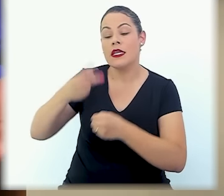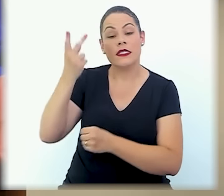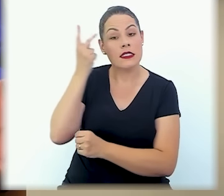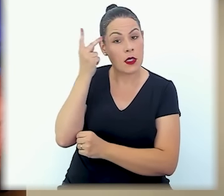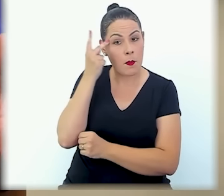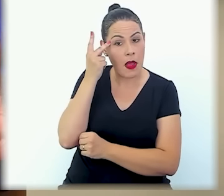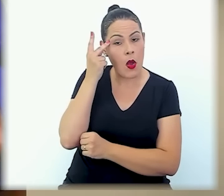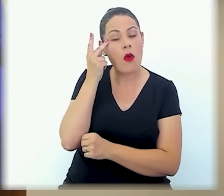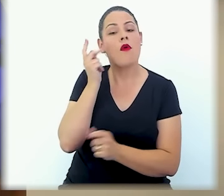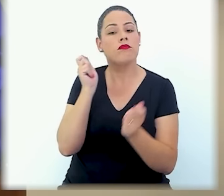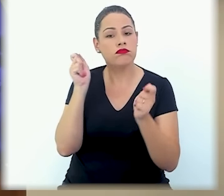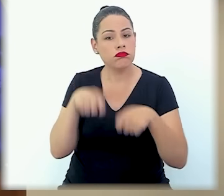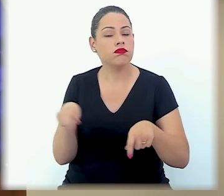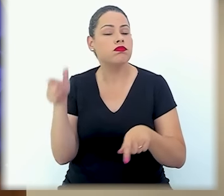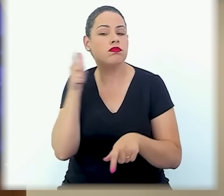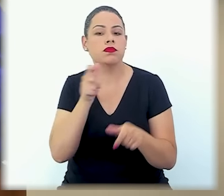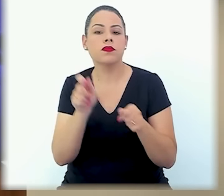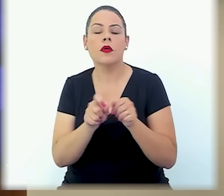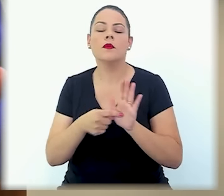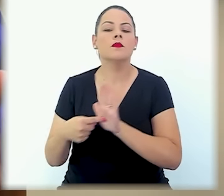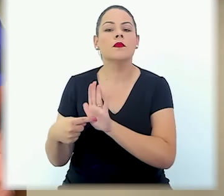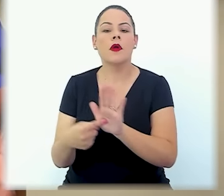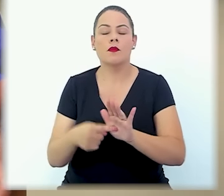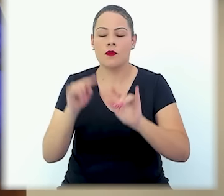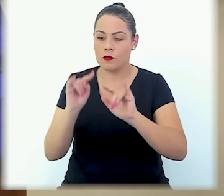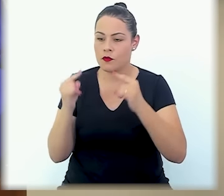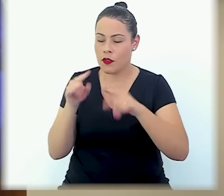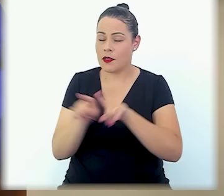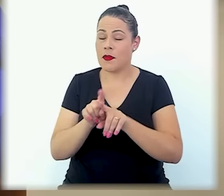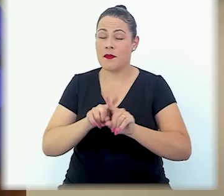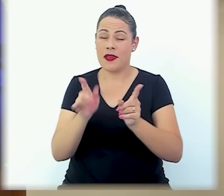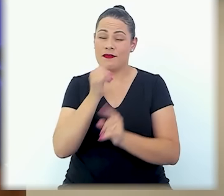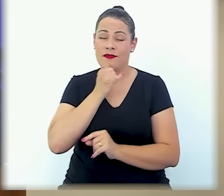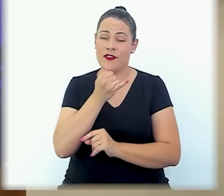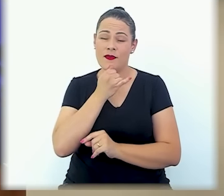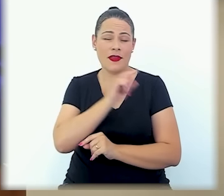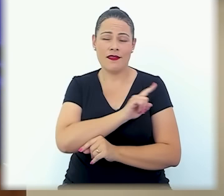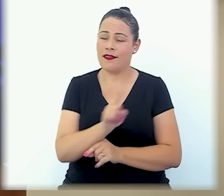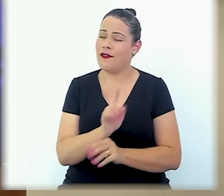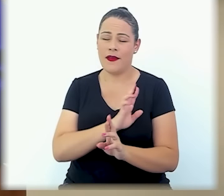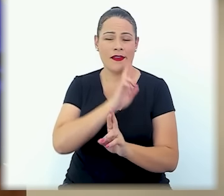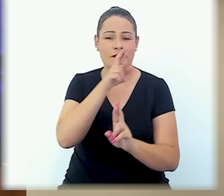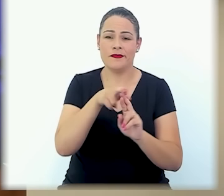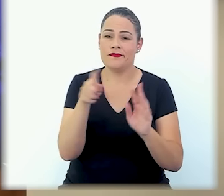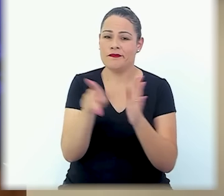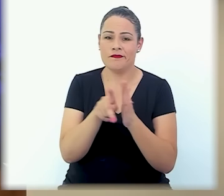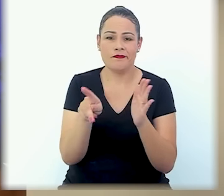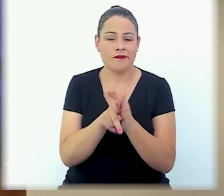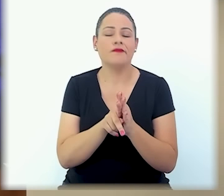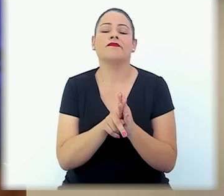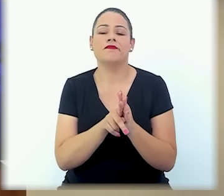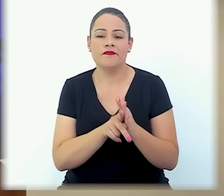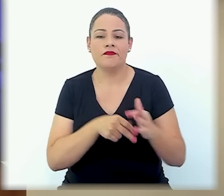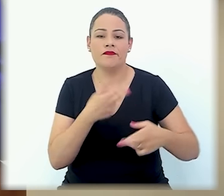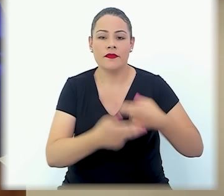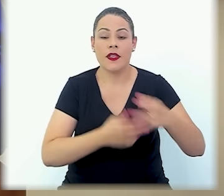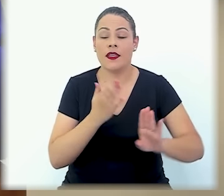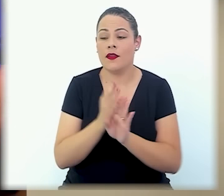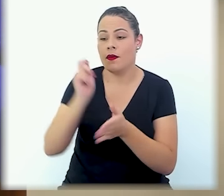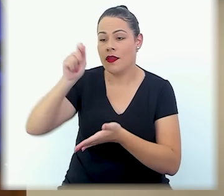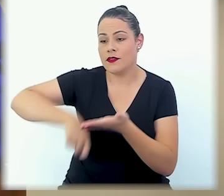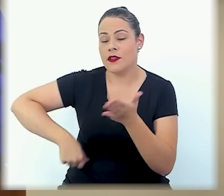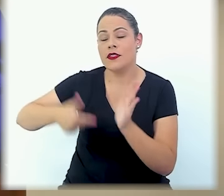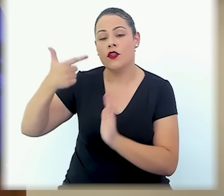Paulo, por exemplo, que poderia ser um modelo, infelizmente não é, acabou recentemente assinando um contrato novamente